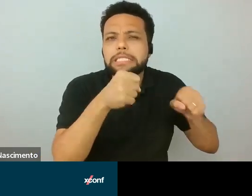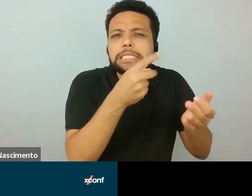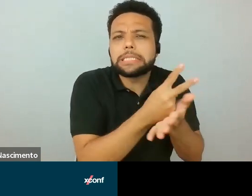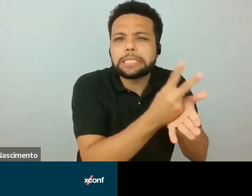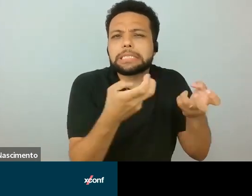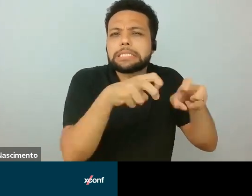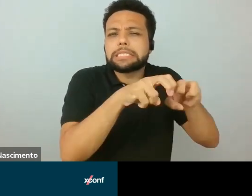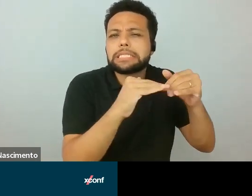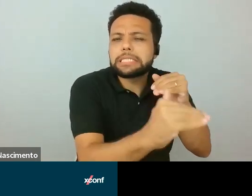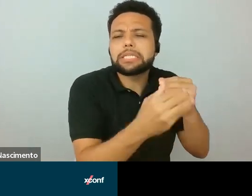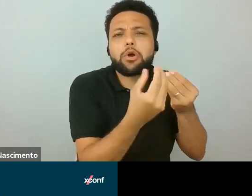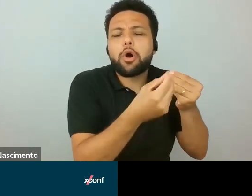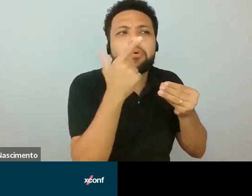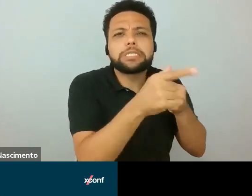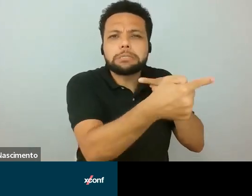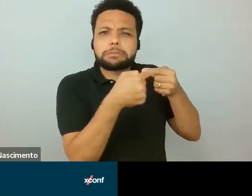Sim,